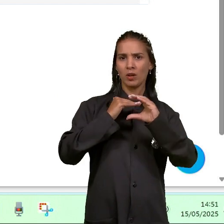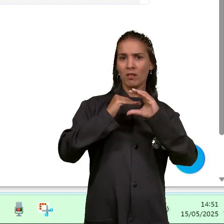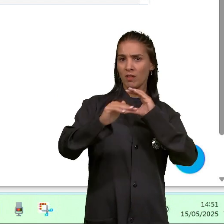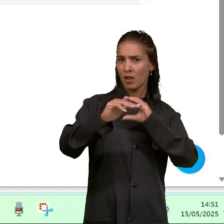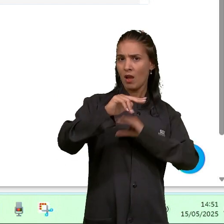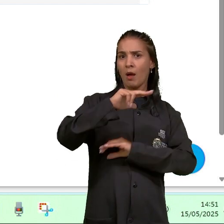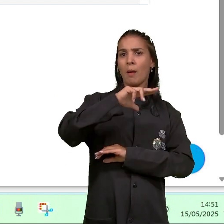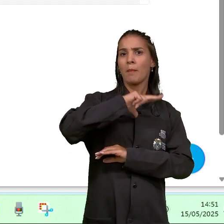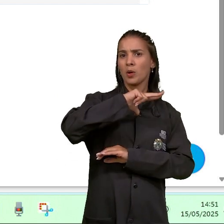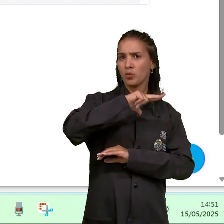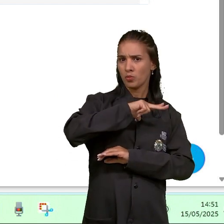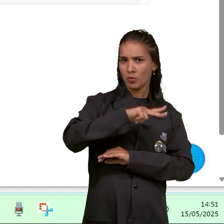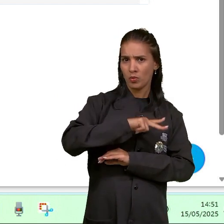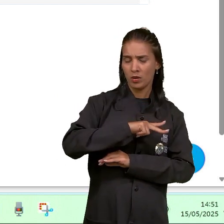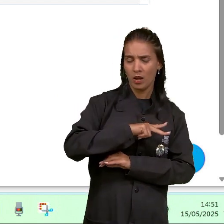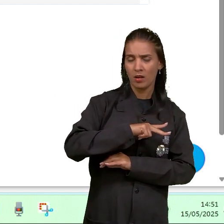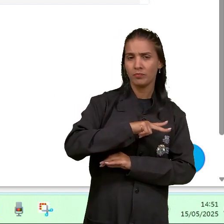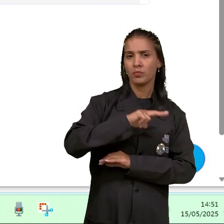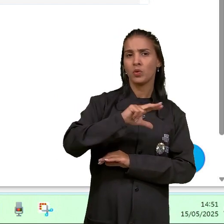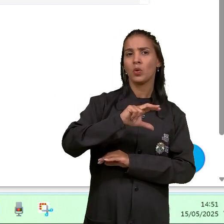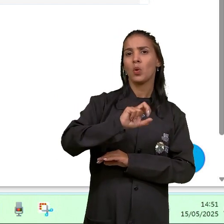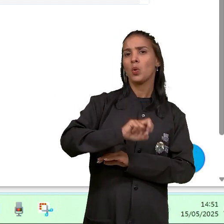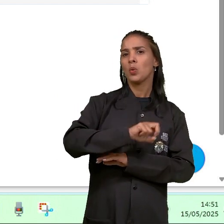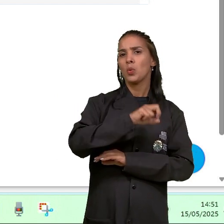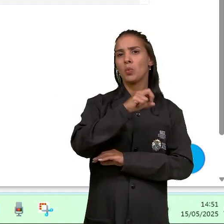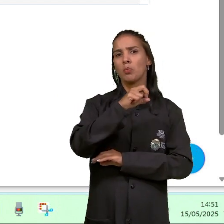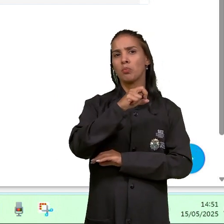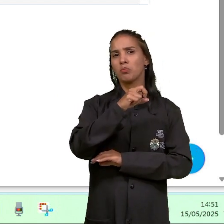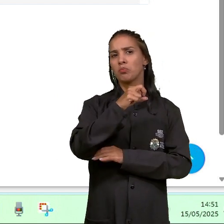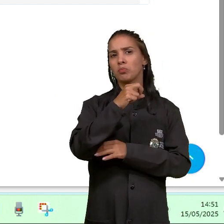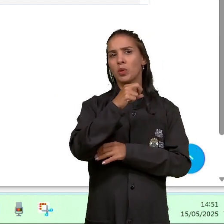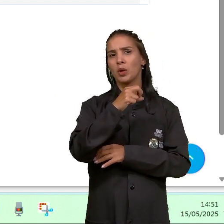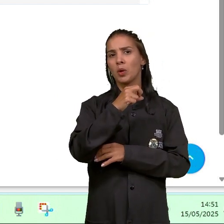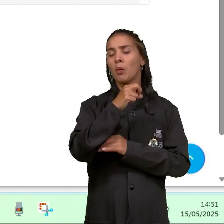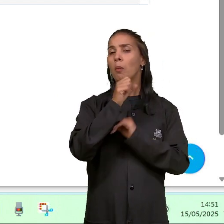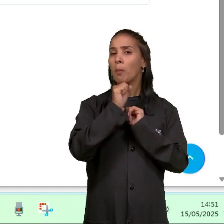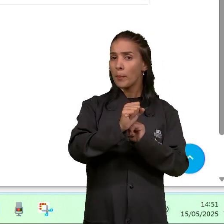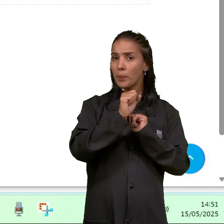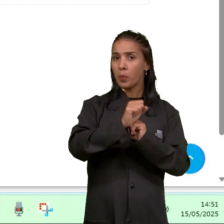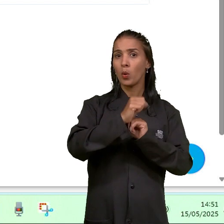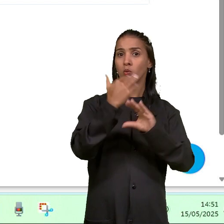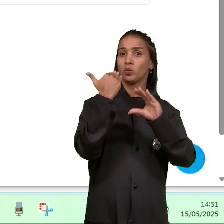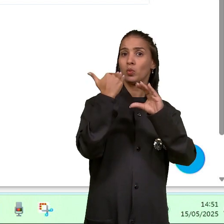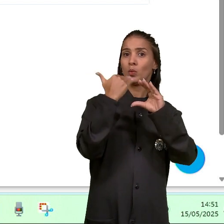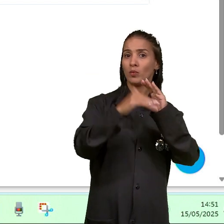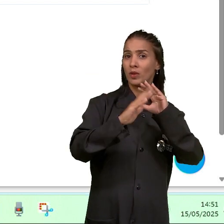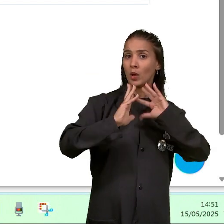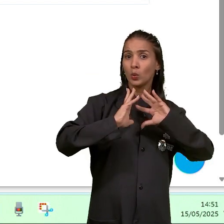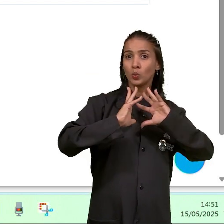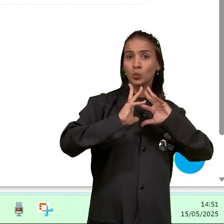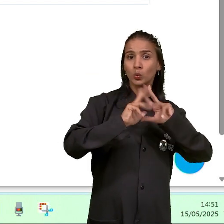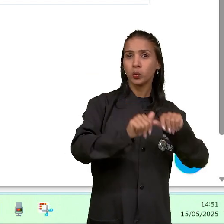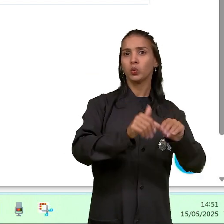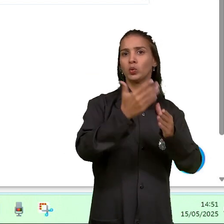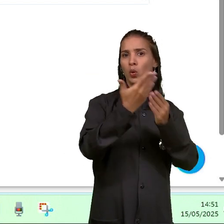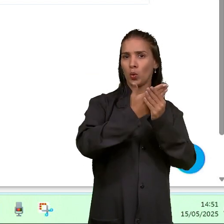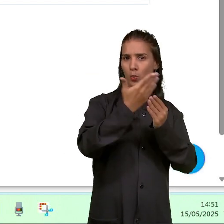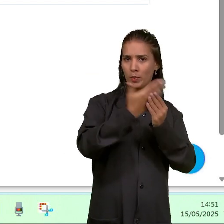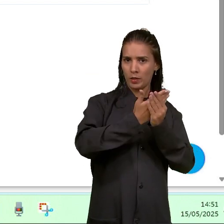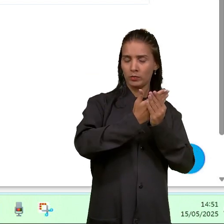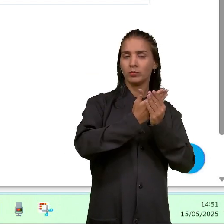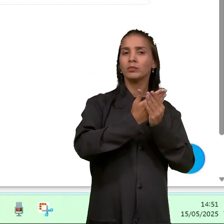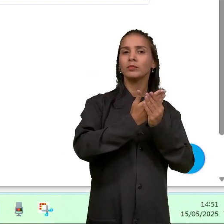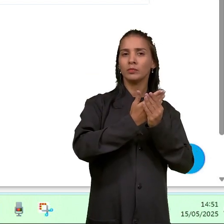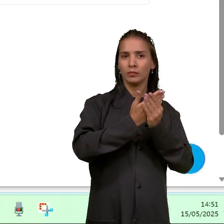órgão, ou para essa empresa, o processo inteiro, tá? O processo inteiro, tá? Se eu clicar